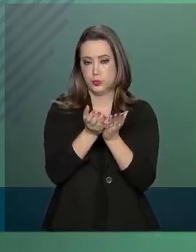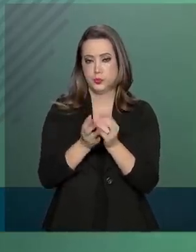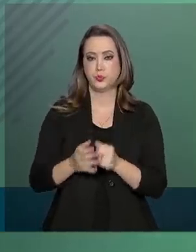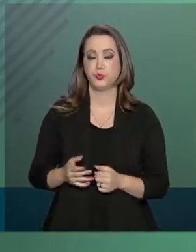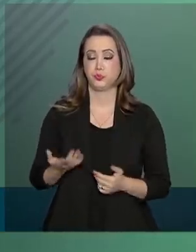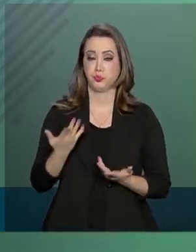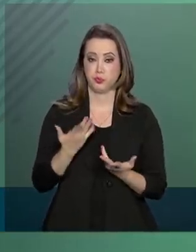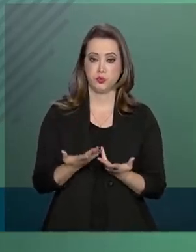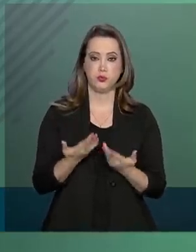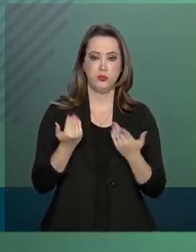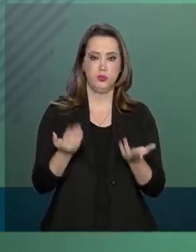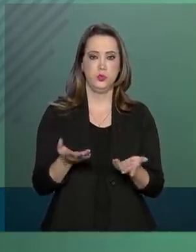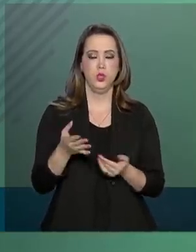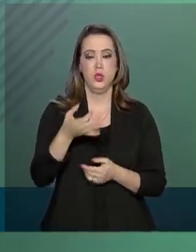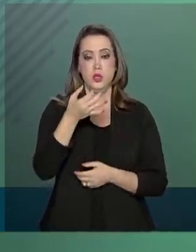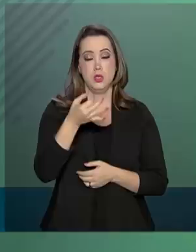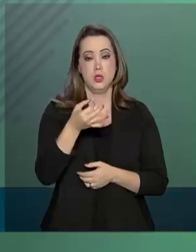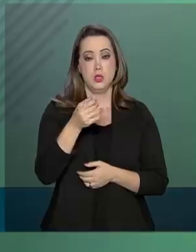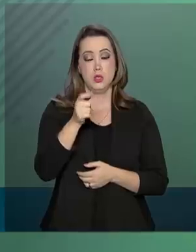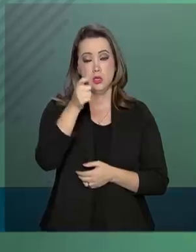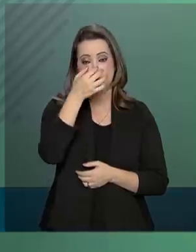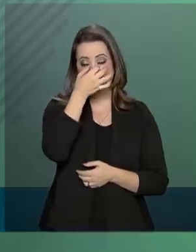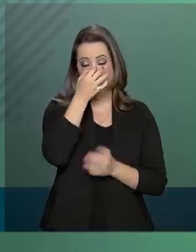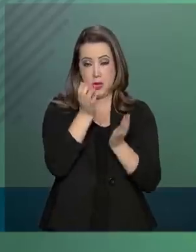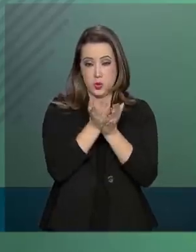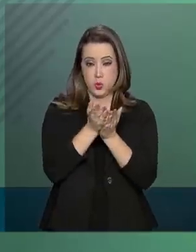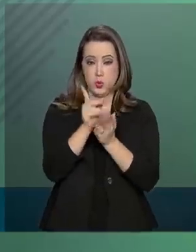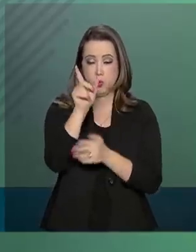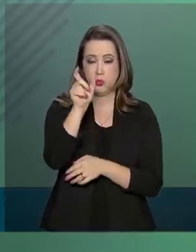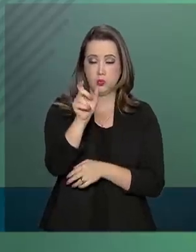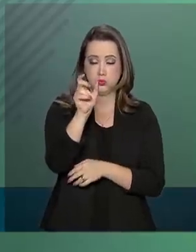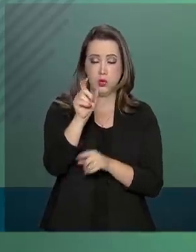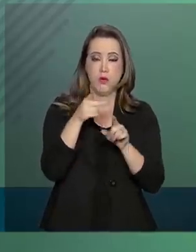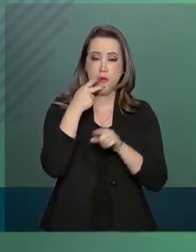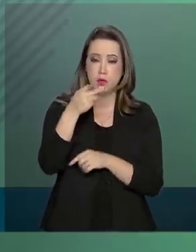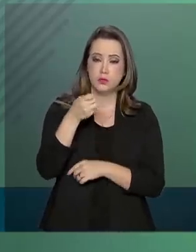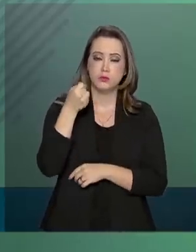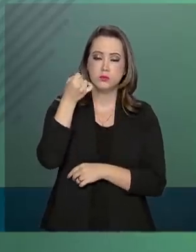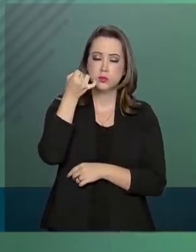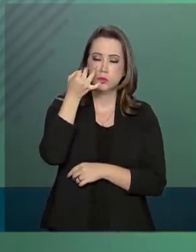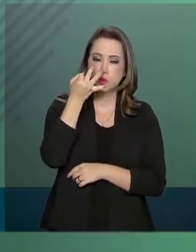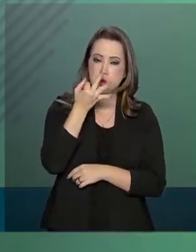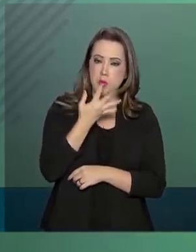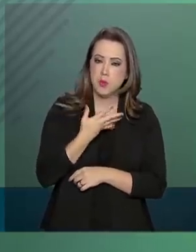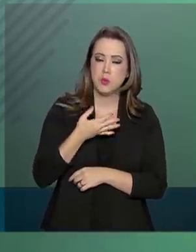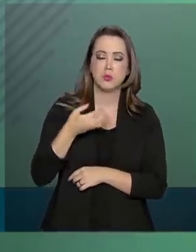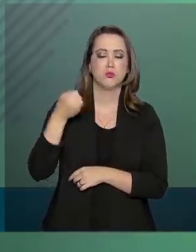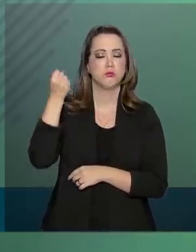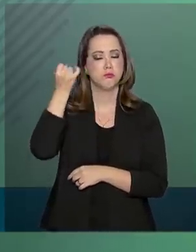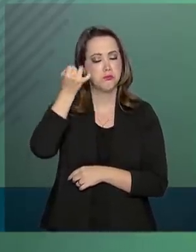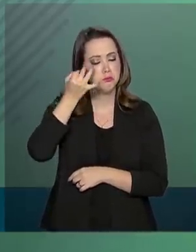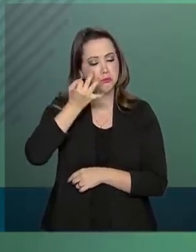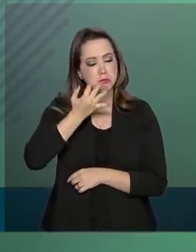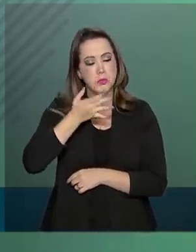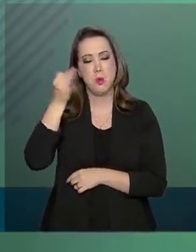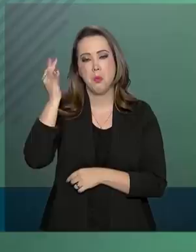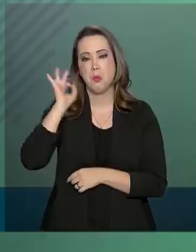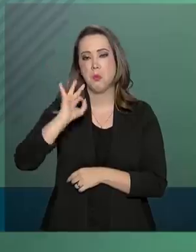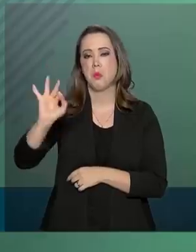ocasião o pastor john magee fez um belo uma bela de uma palestra